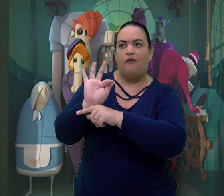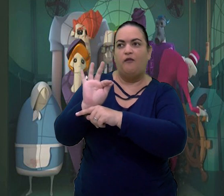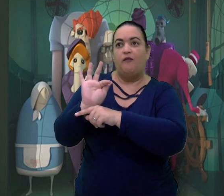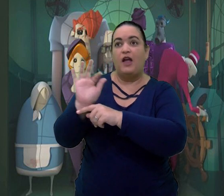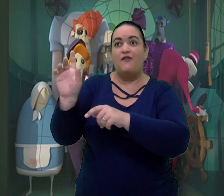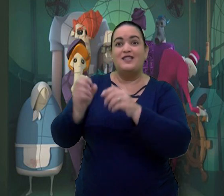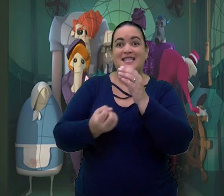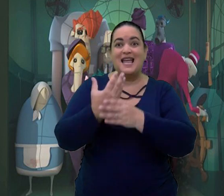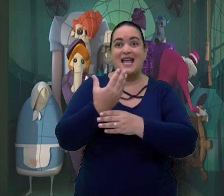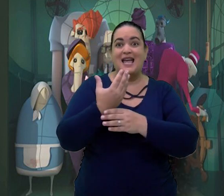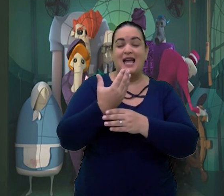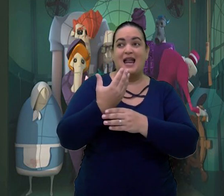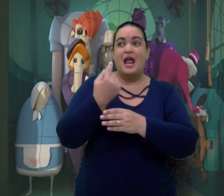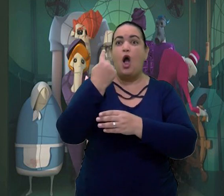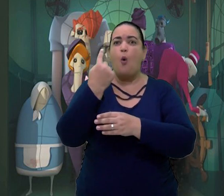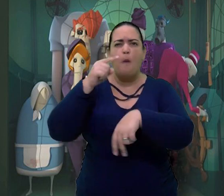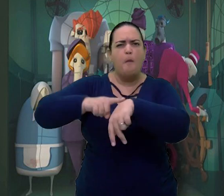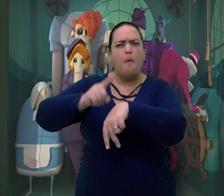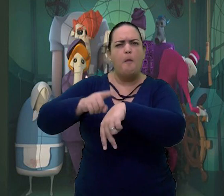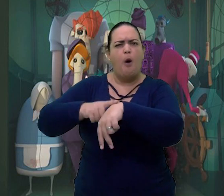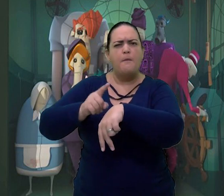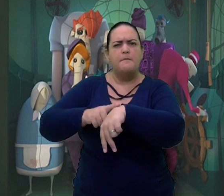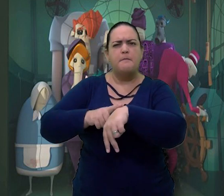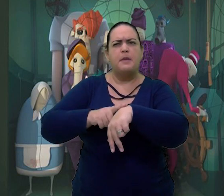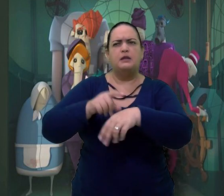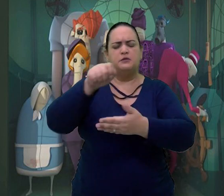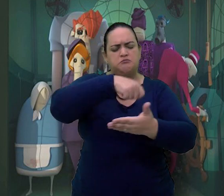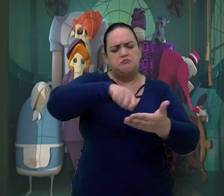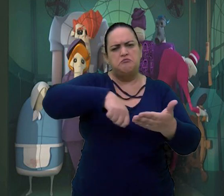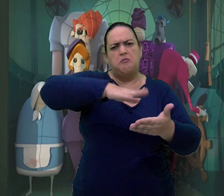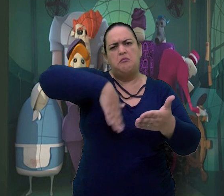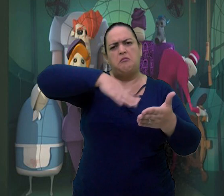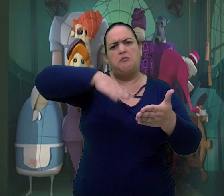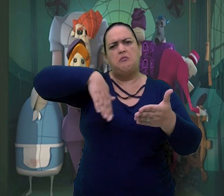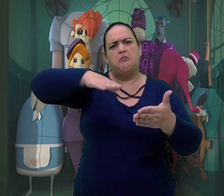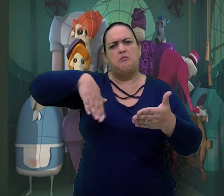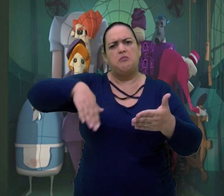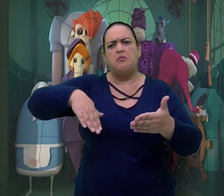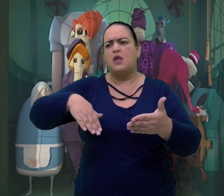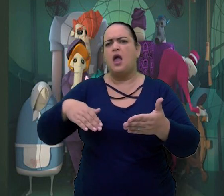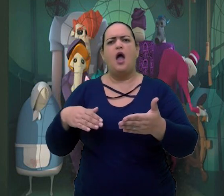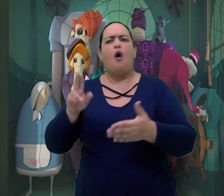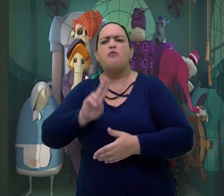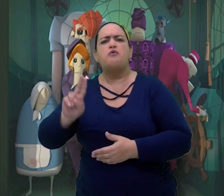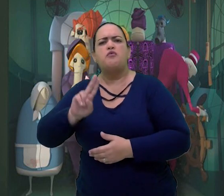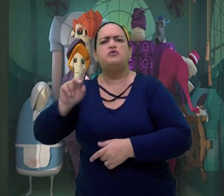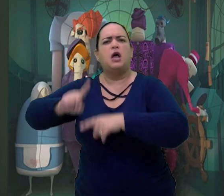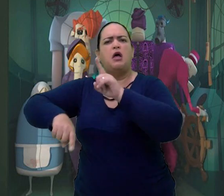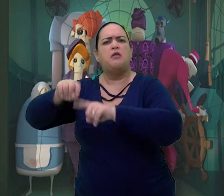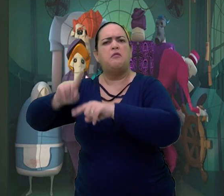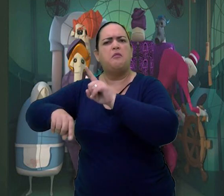a qual mais gostou, e represente através de uma escultura, utilizando materiais recicláveis, como